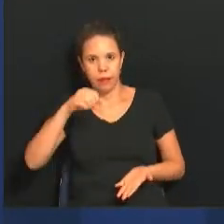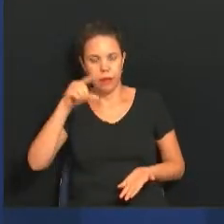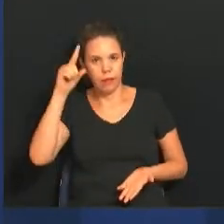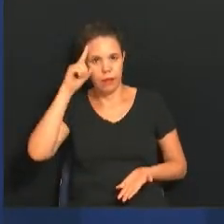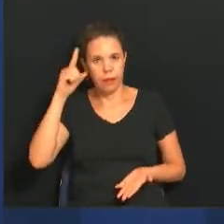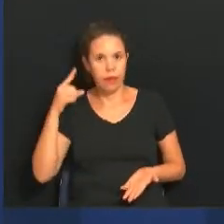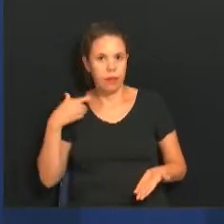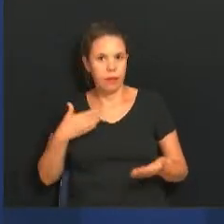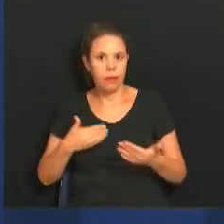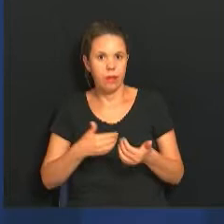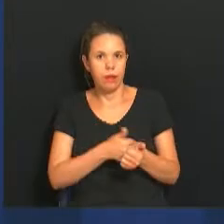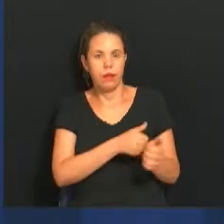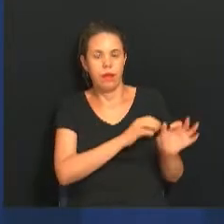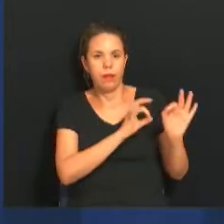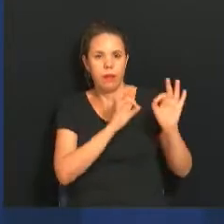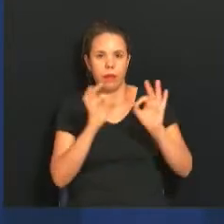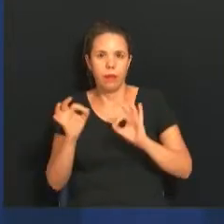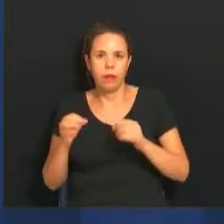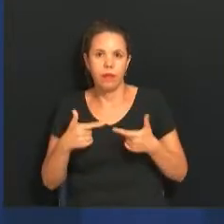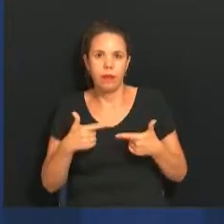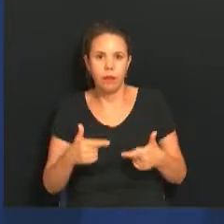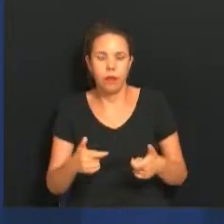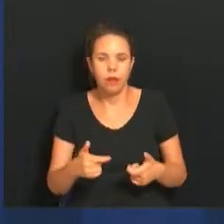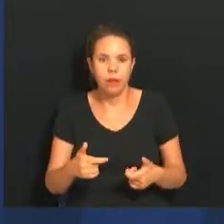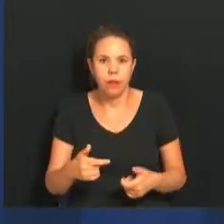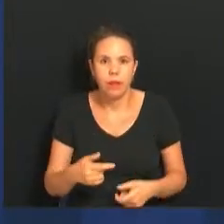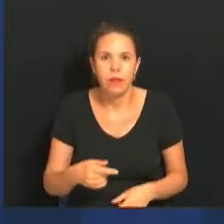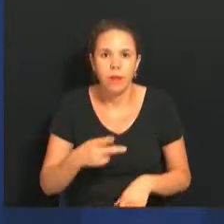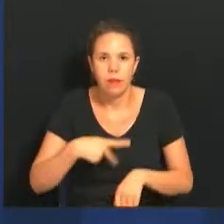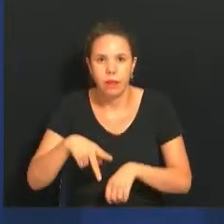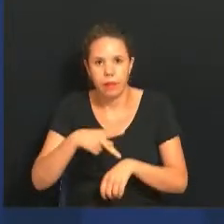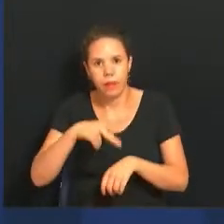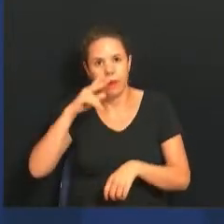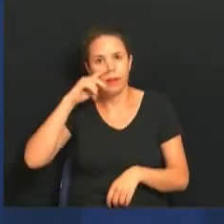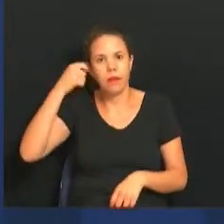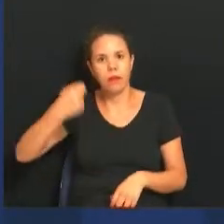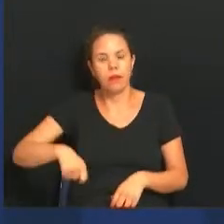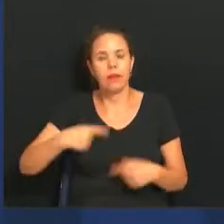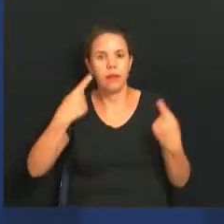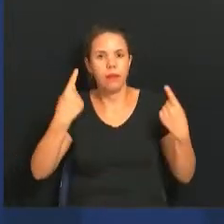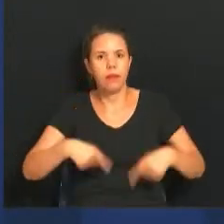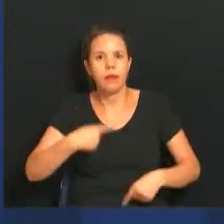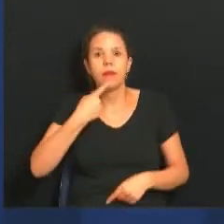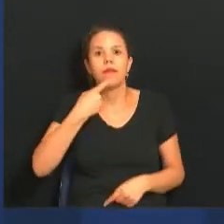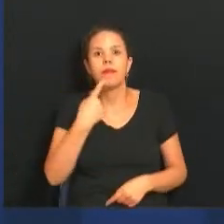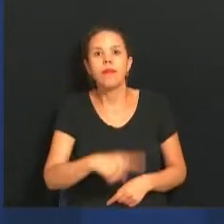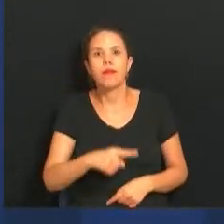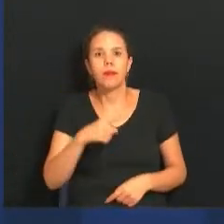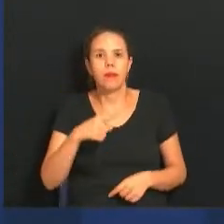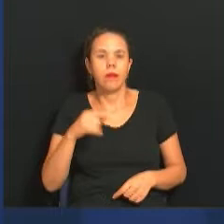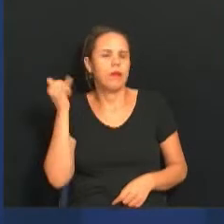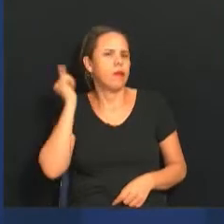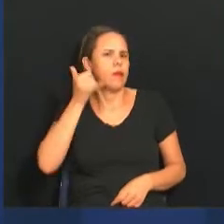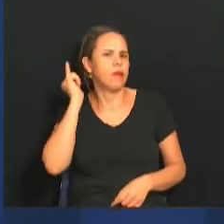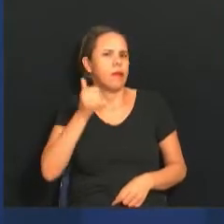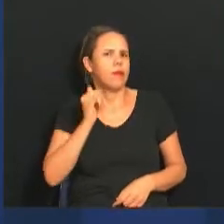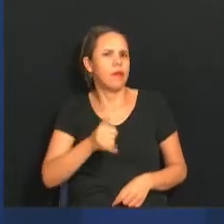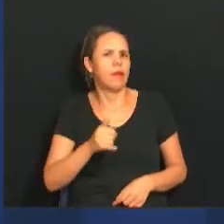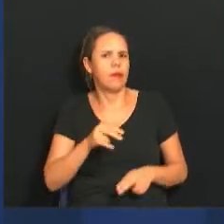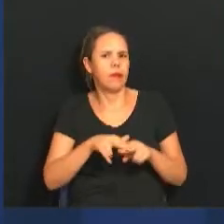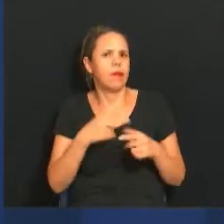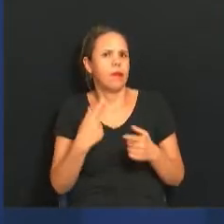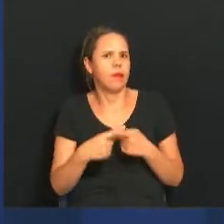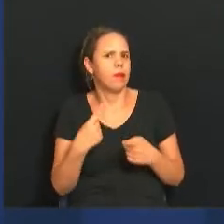estamos acompanhando a guerra entre Rússia e Ucrânia, com diversas narrativas dos motivos